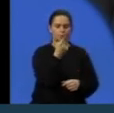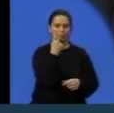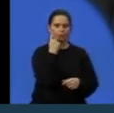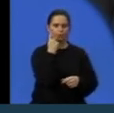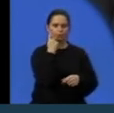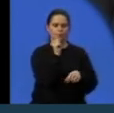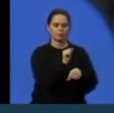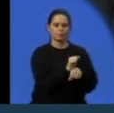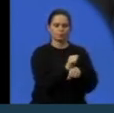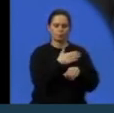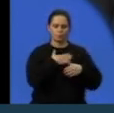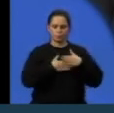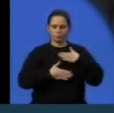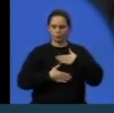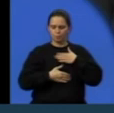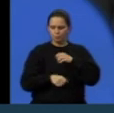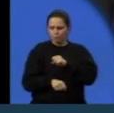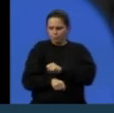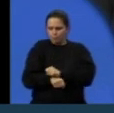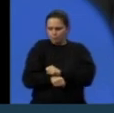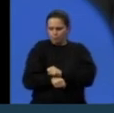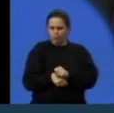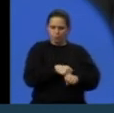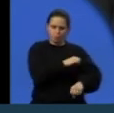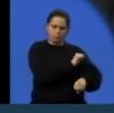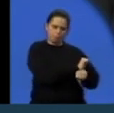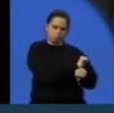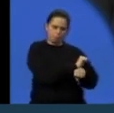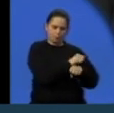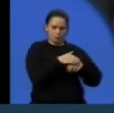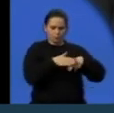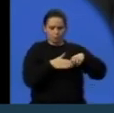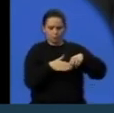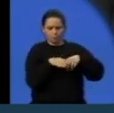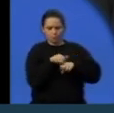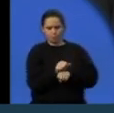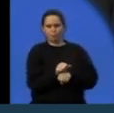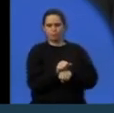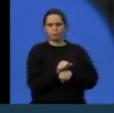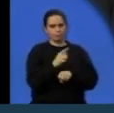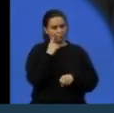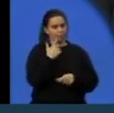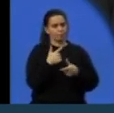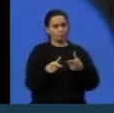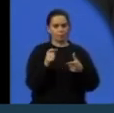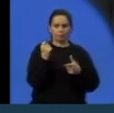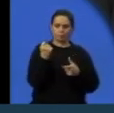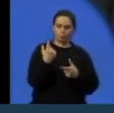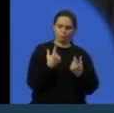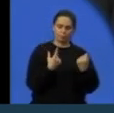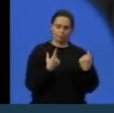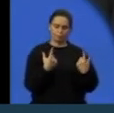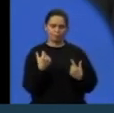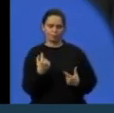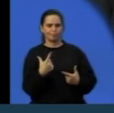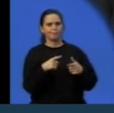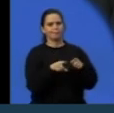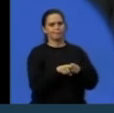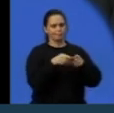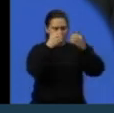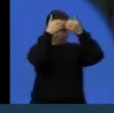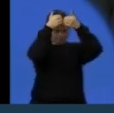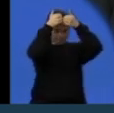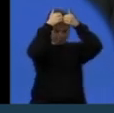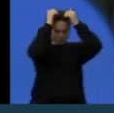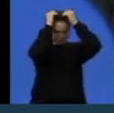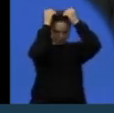de parte do corpo. Importante ressaltar, prezado aluno, que em decorrência dos feixes cerebrais ou